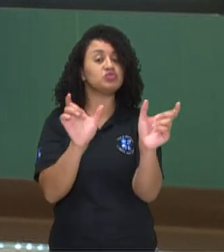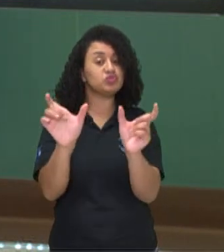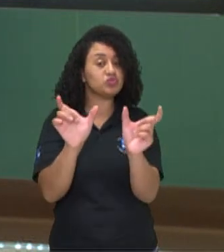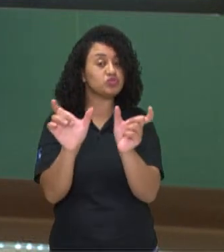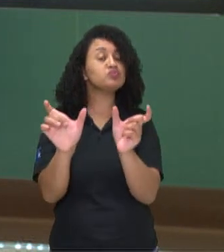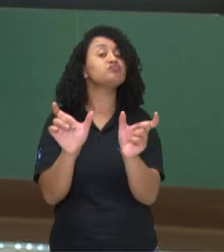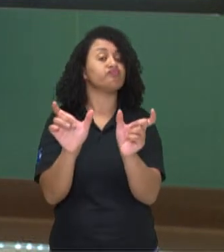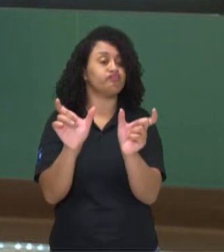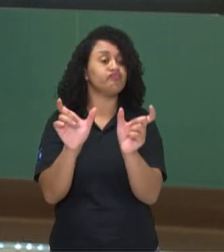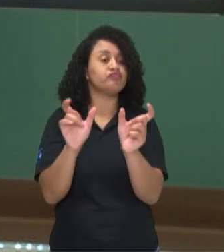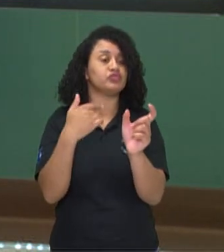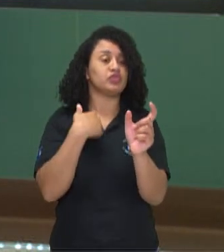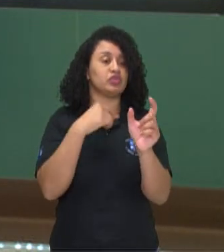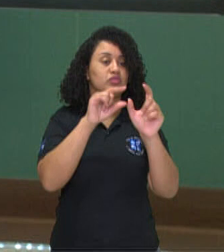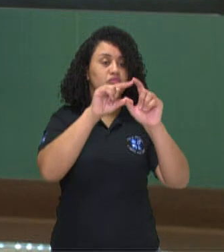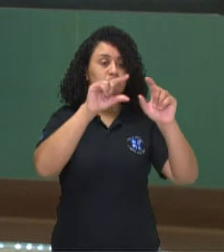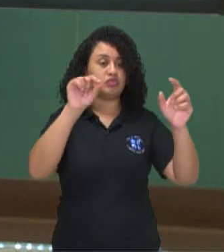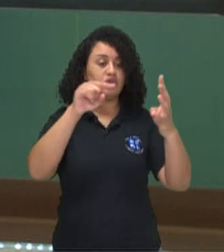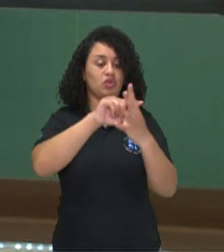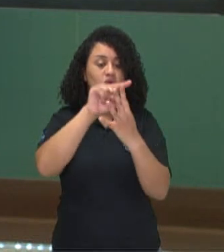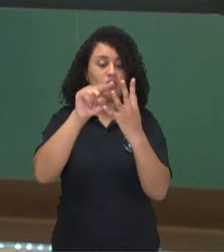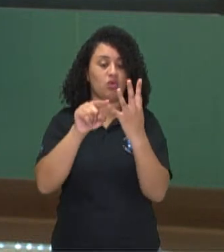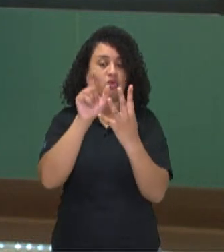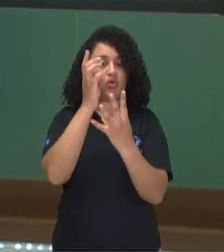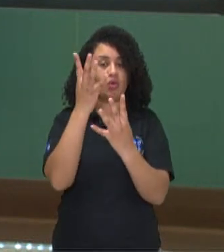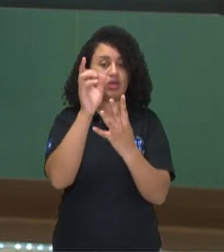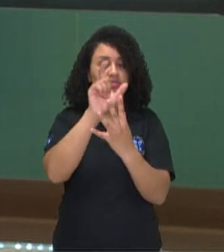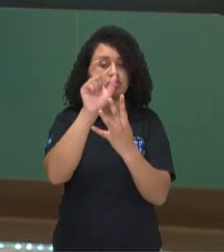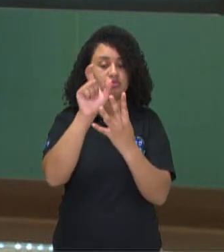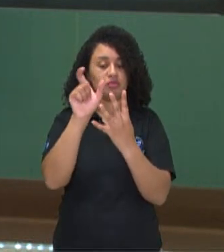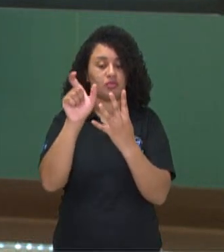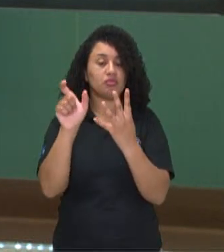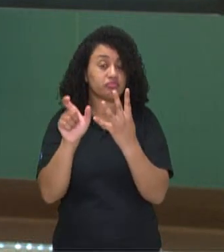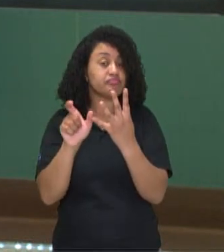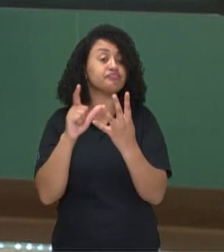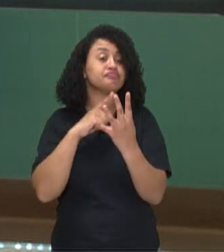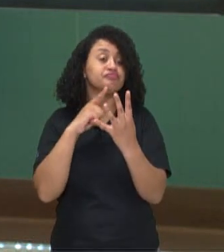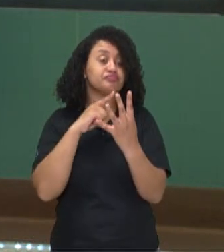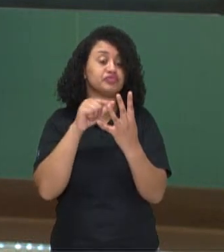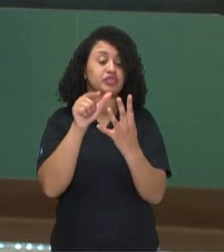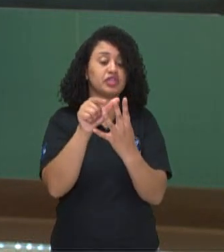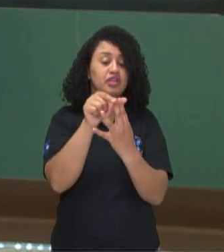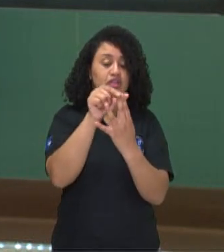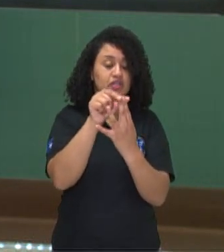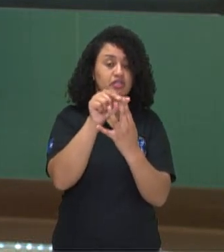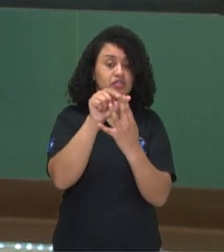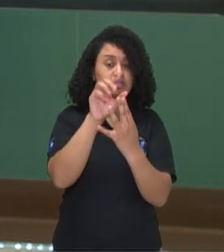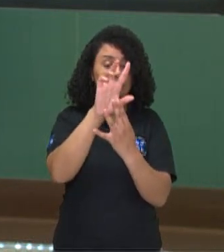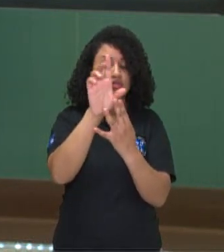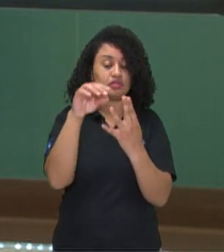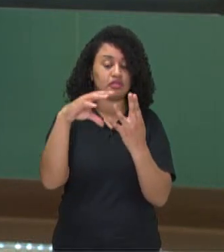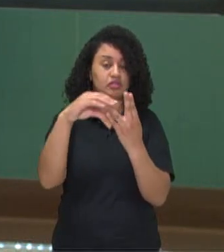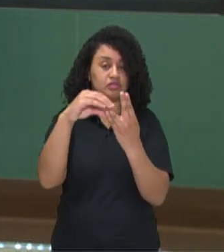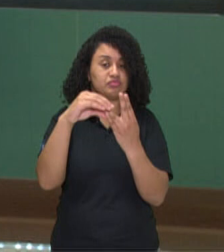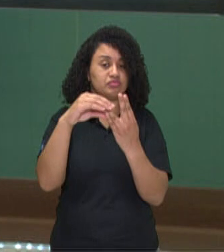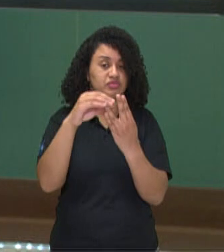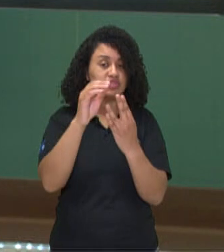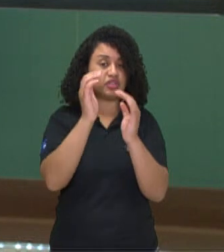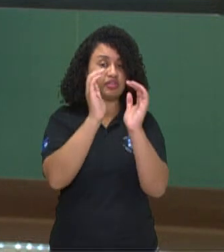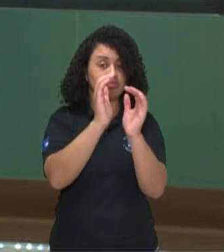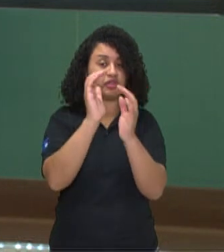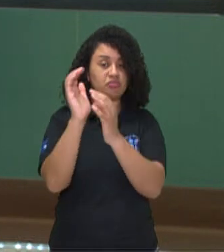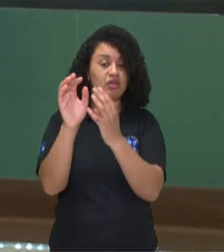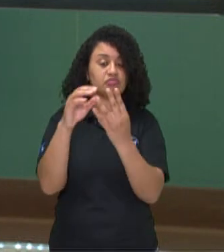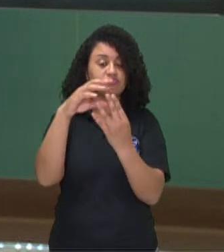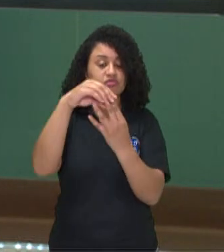certo? Então você coloca, tem um polinômio, normalmente tem 4 termos, tá? Dá uma olhada nisso, tem 4 termos aí, veja se não dá para usar a